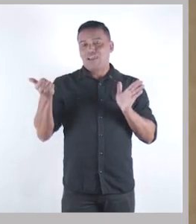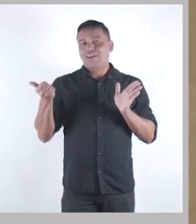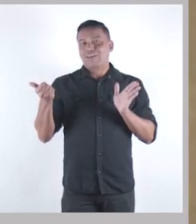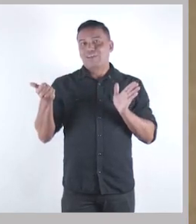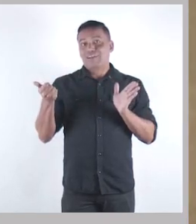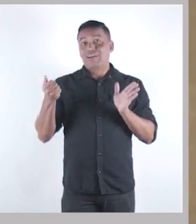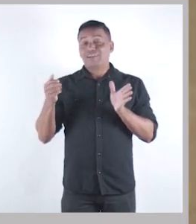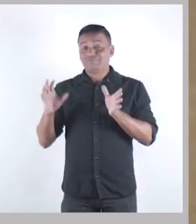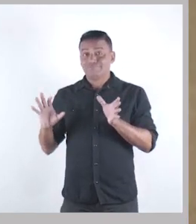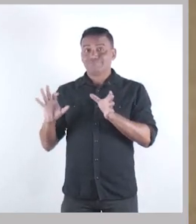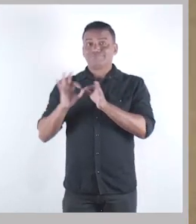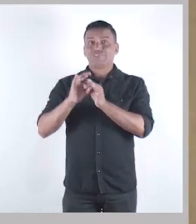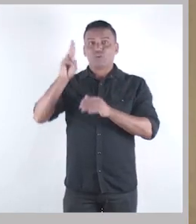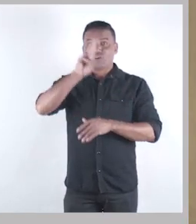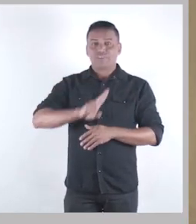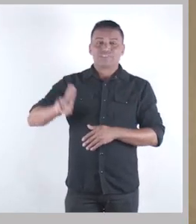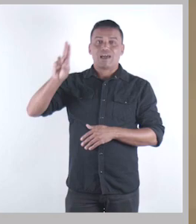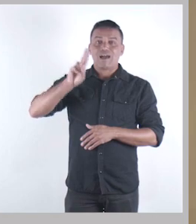à Universidade Eduardo Mondlane.